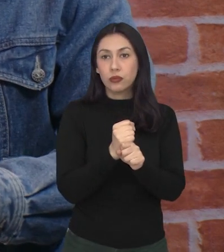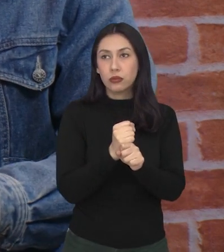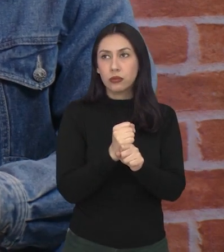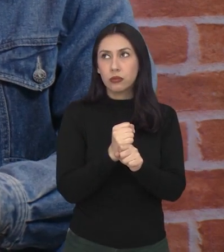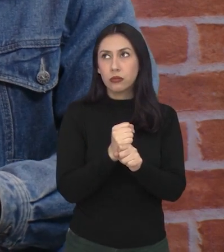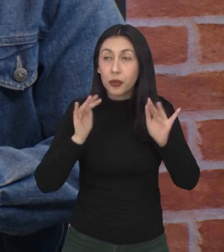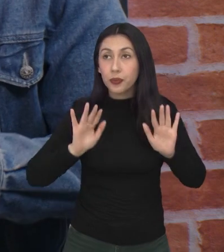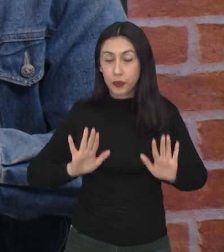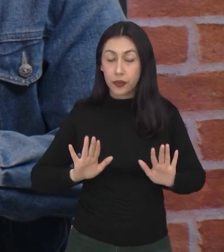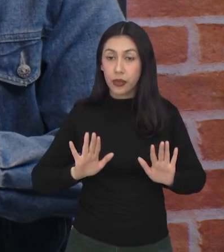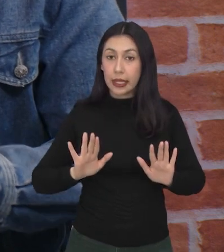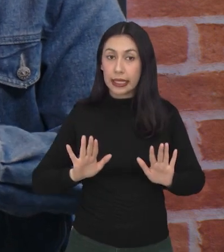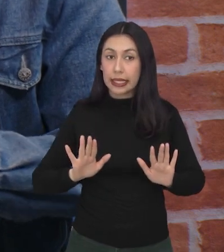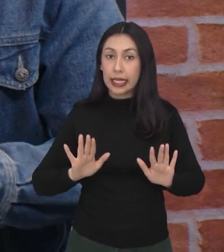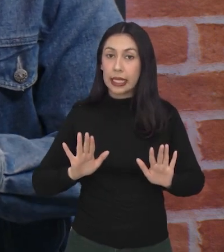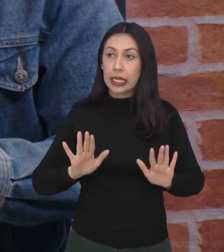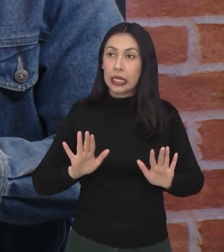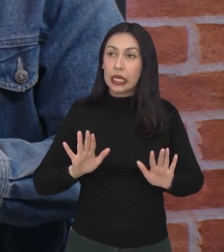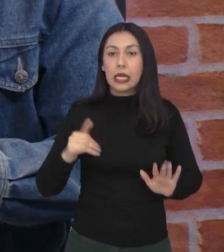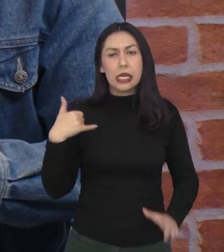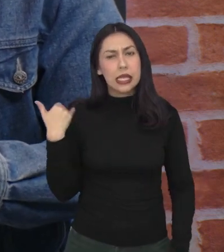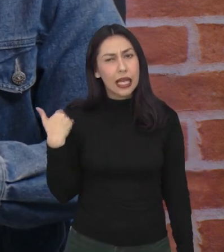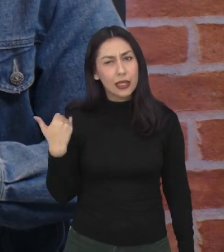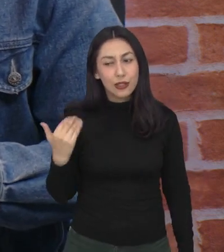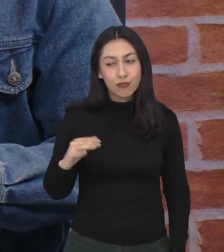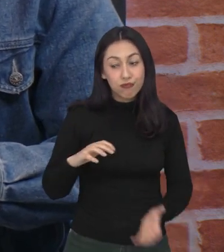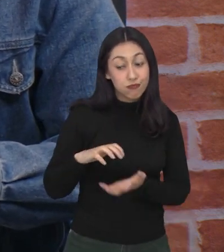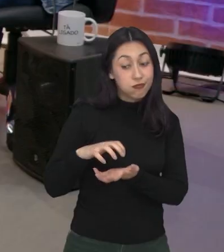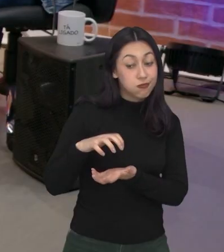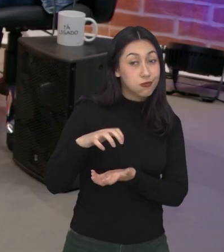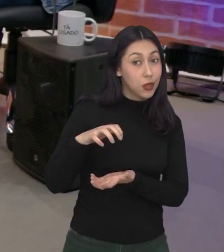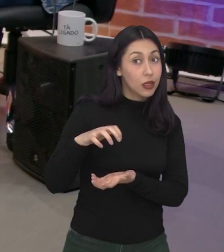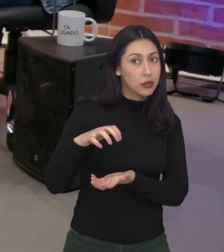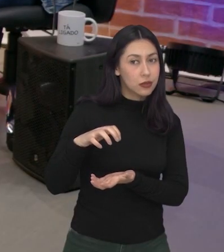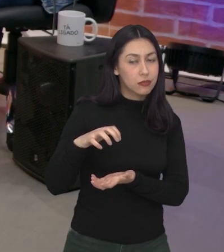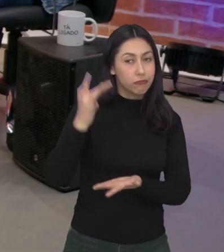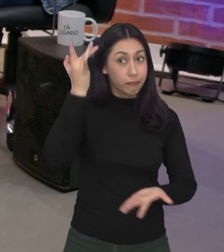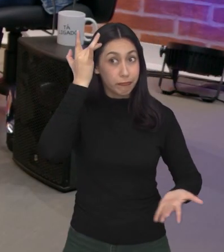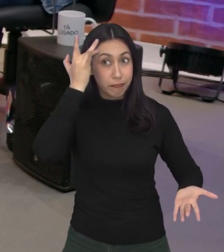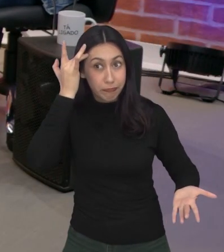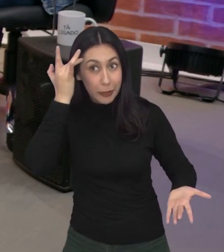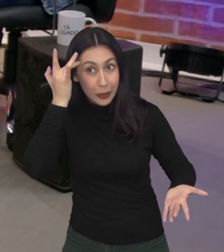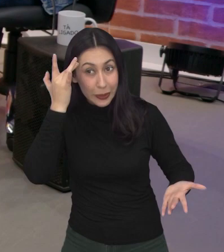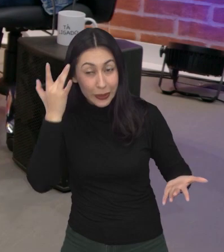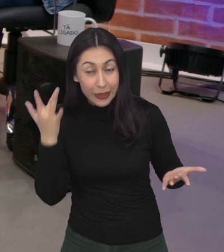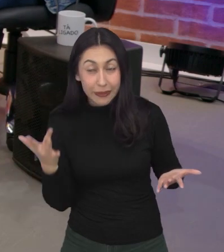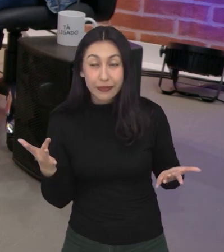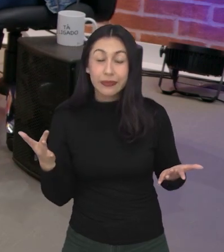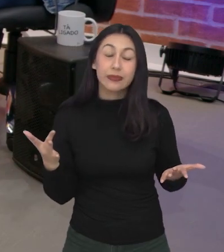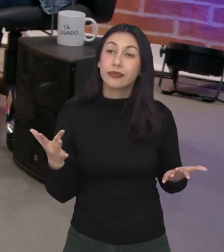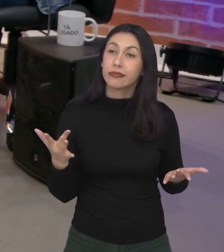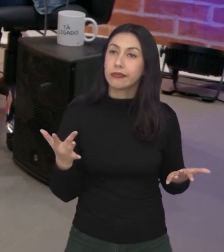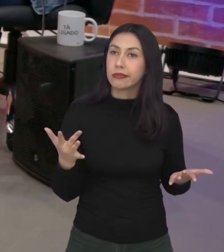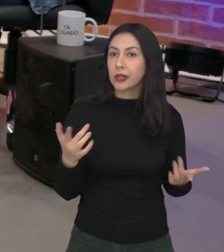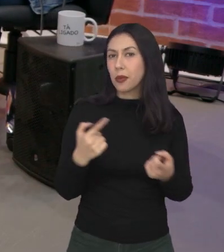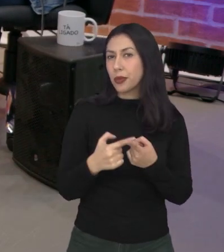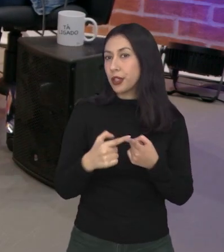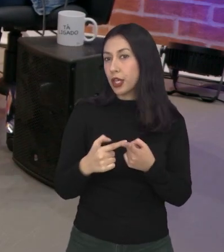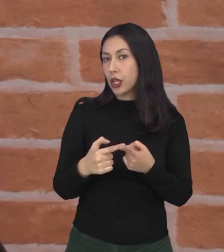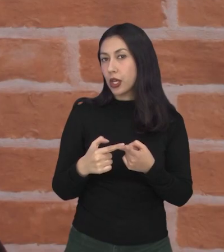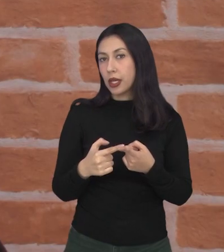fiz muito. Então assim, o pai e a mãe trazem as crianças para tirar foto e você não deixa de ser o personagem, né, então assim, terminou a